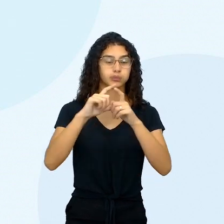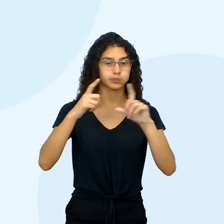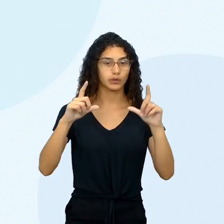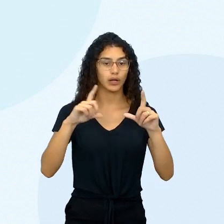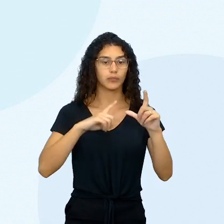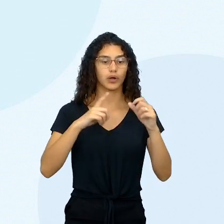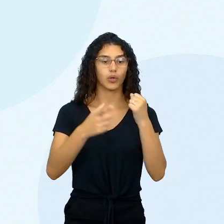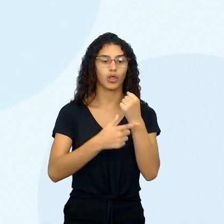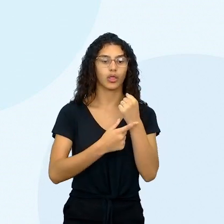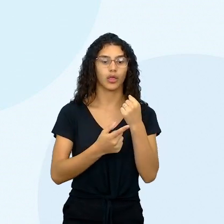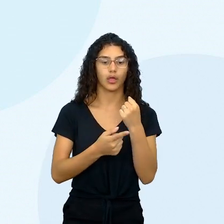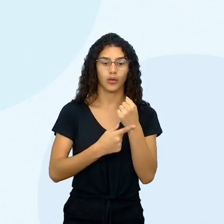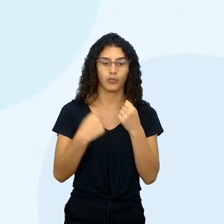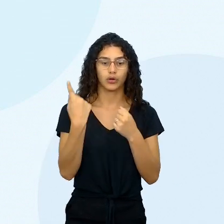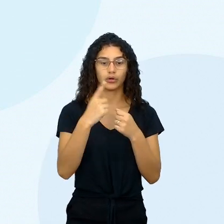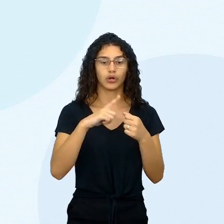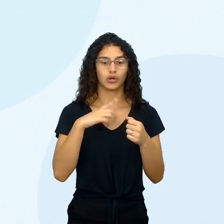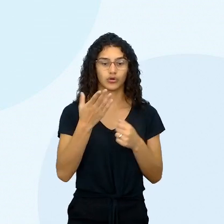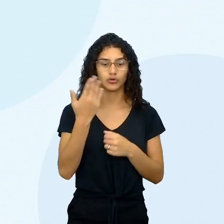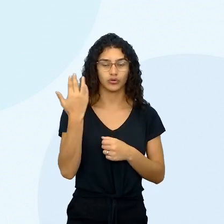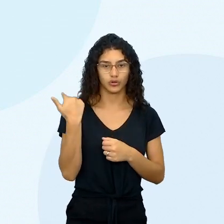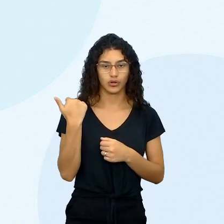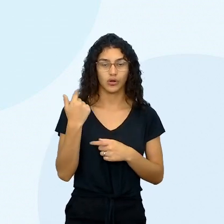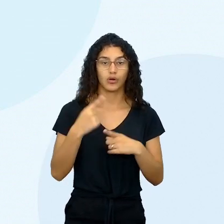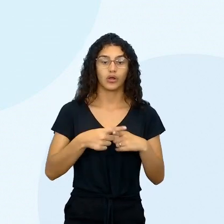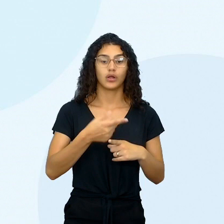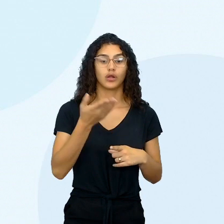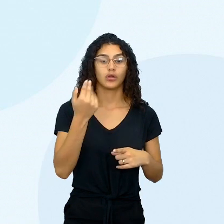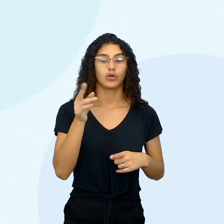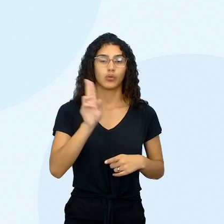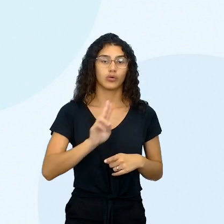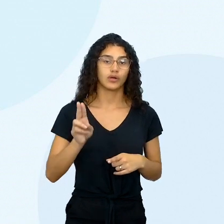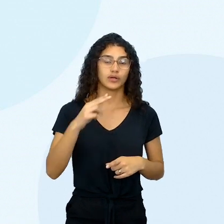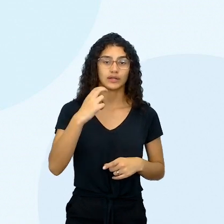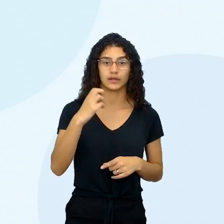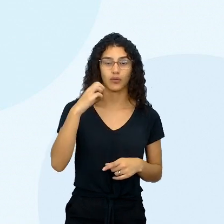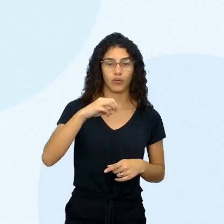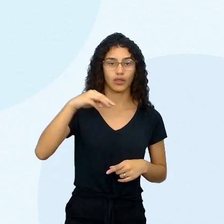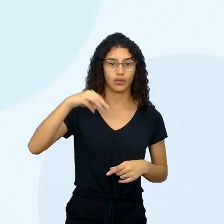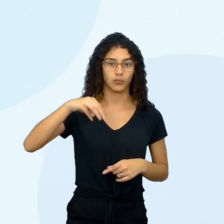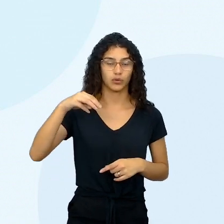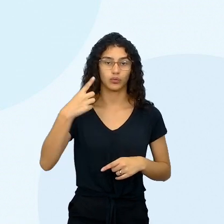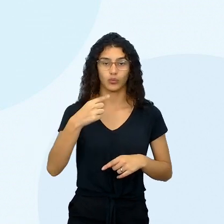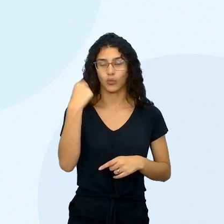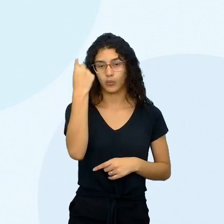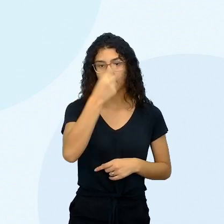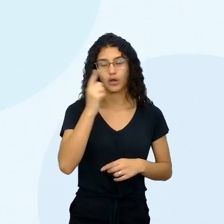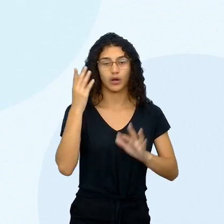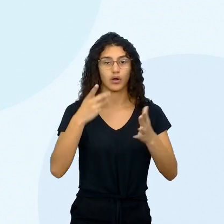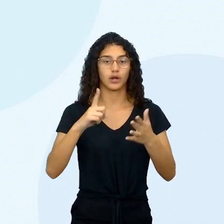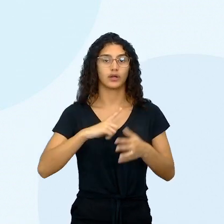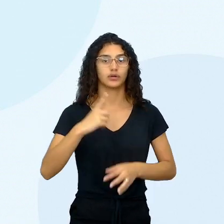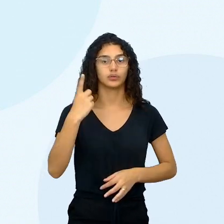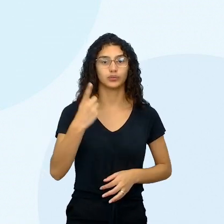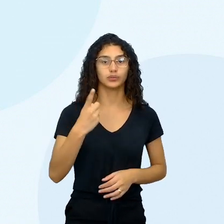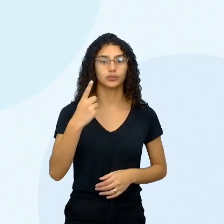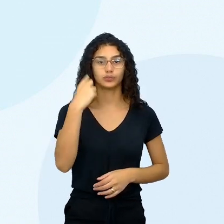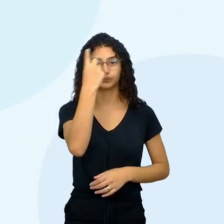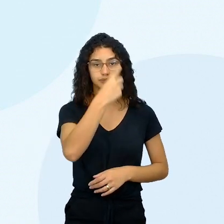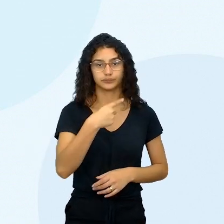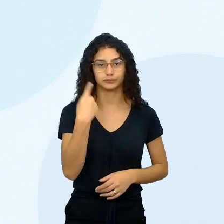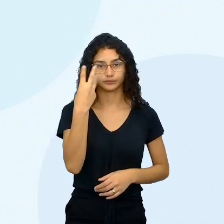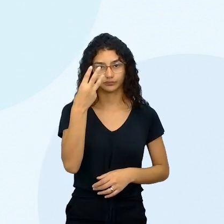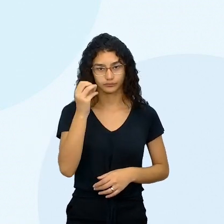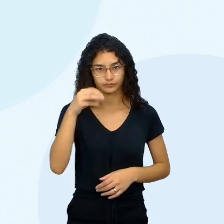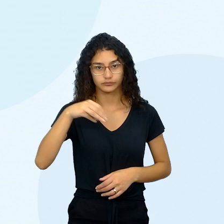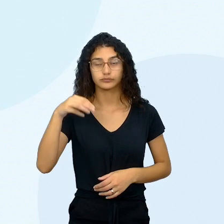pouco o tempo que a gente tinha. Nas outras edições, costumava ser de 50 minutos a 1 hora, agora acho que a gente tem 1 hora e meia.